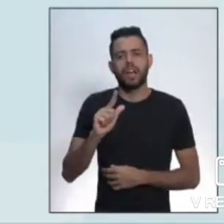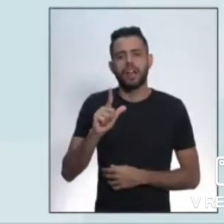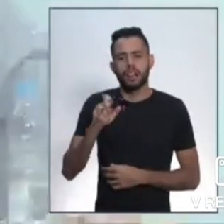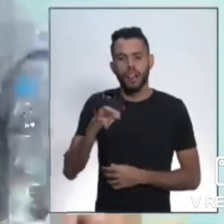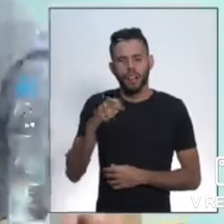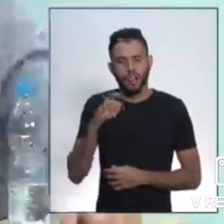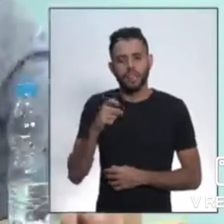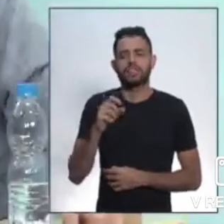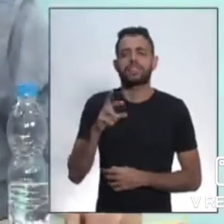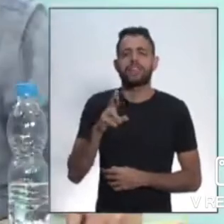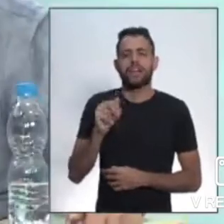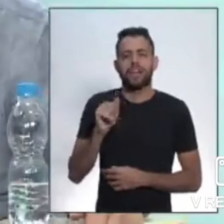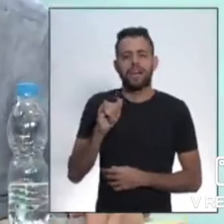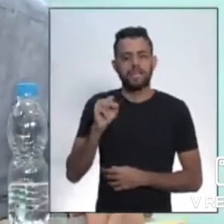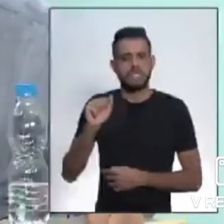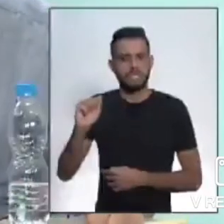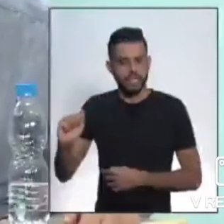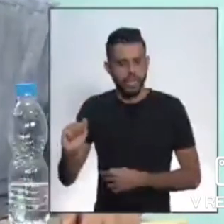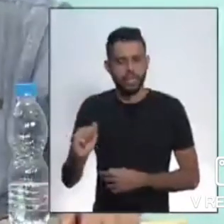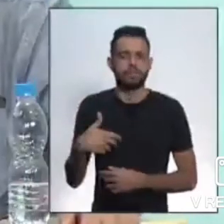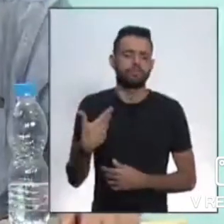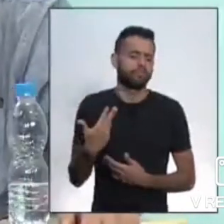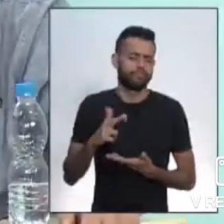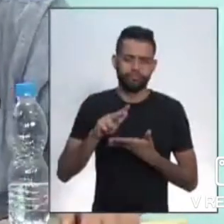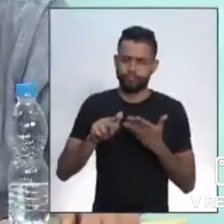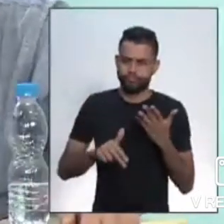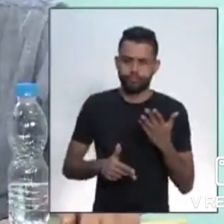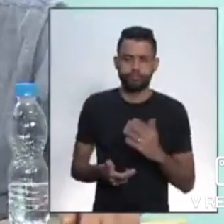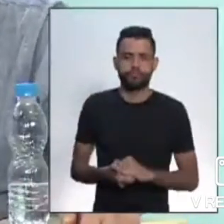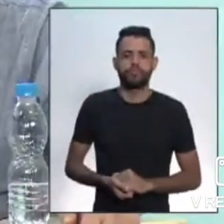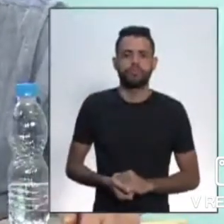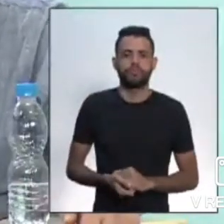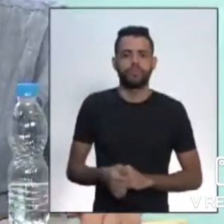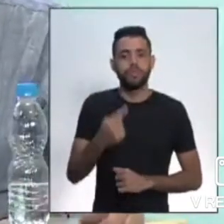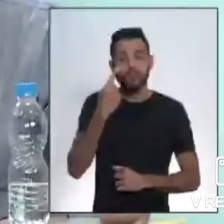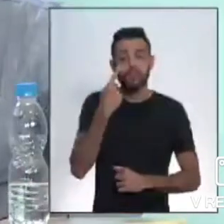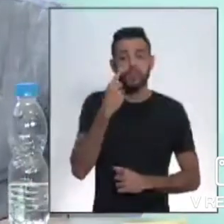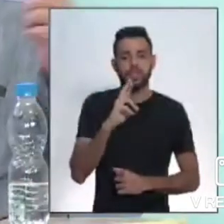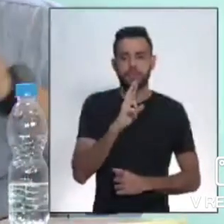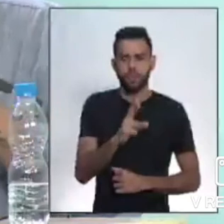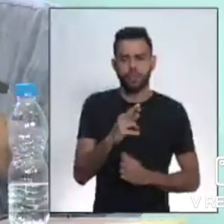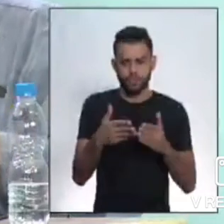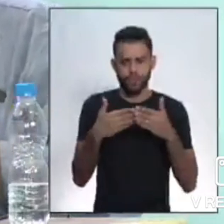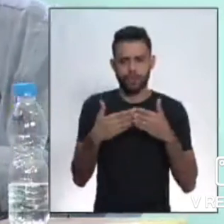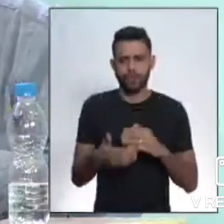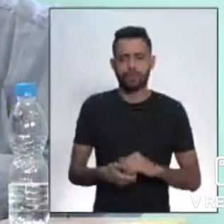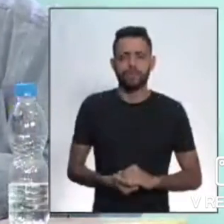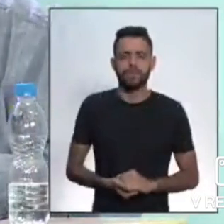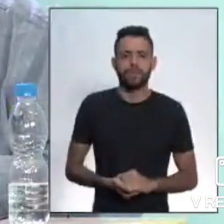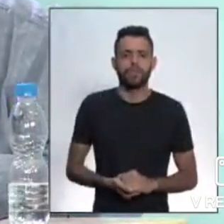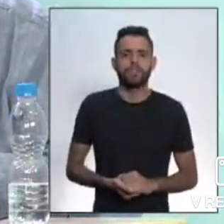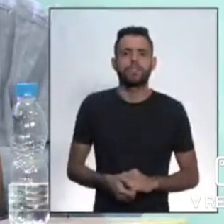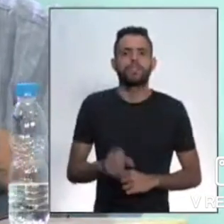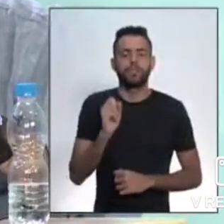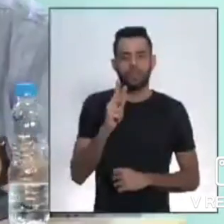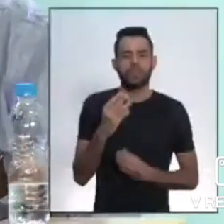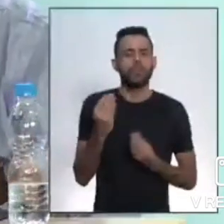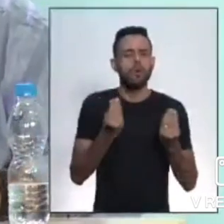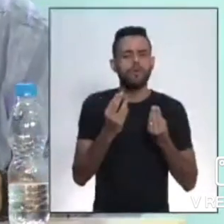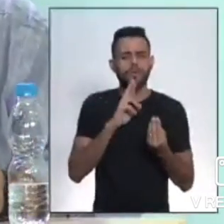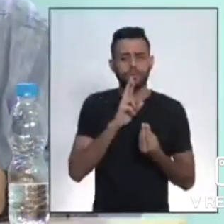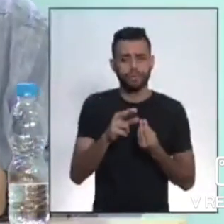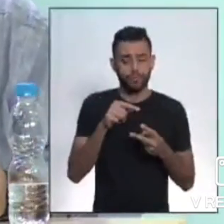Raíssa, Carolina. Então vamos ver aí a resolução. Jonas, por favor. Beleza, eu vou fazer essa resolução de duas formas.